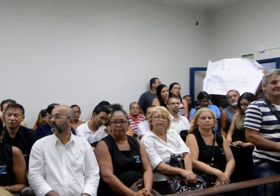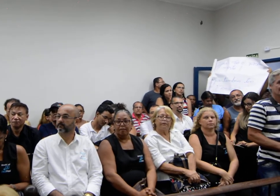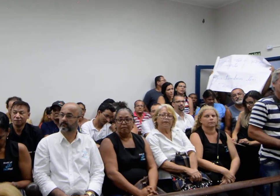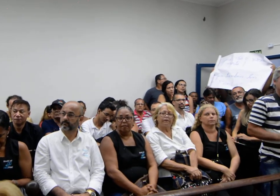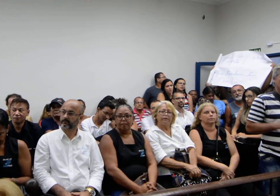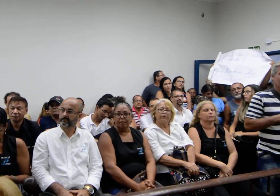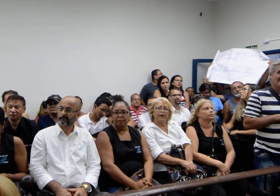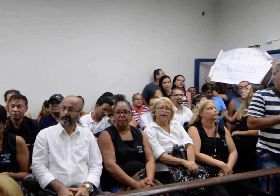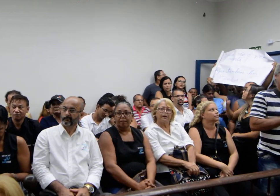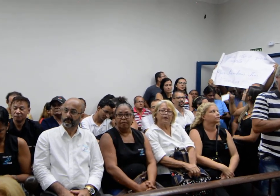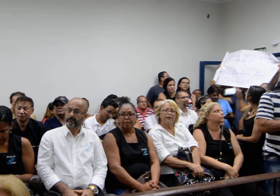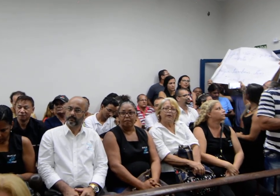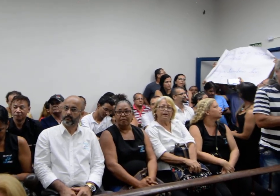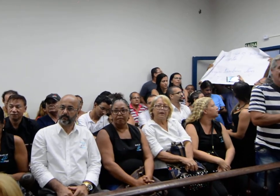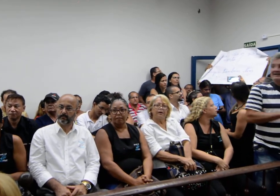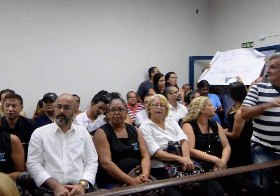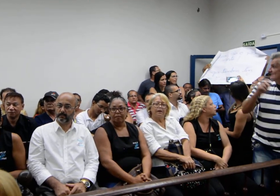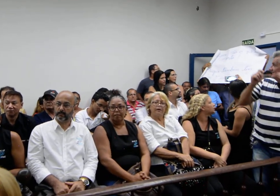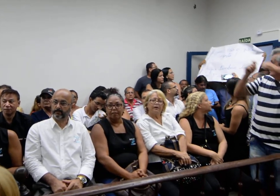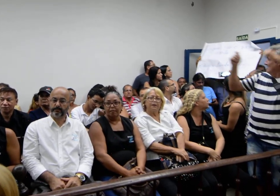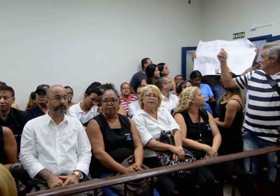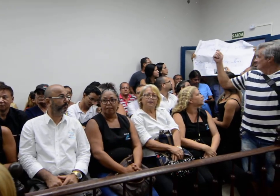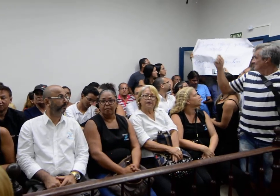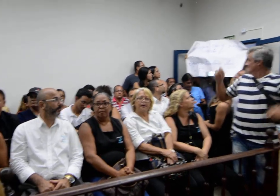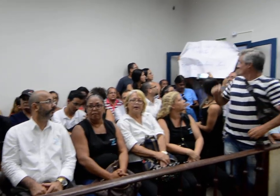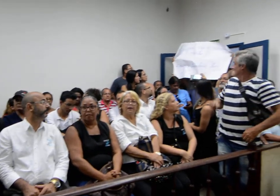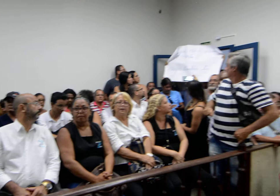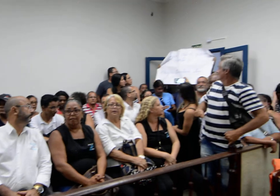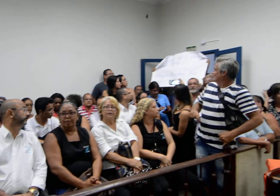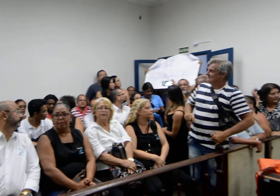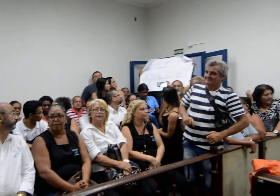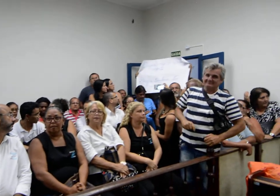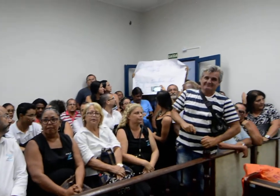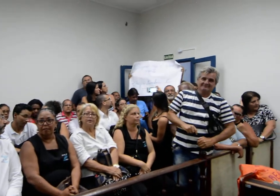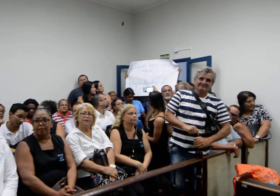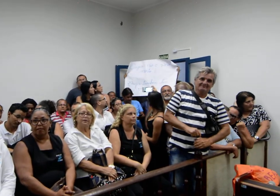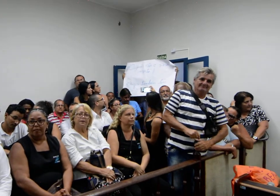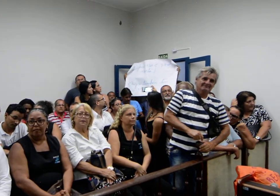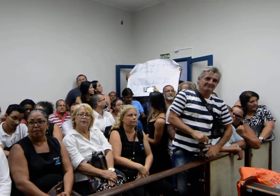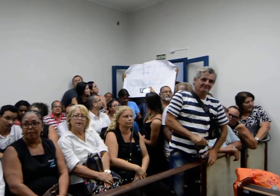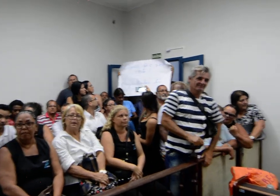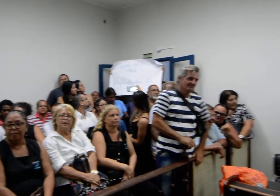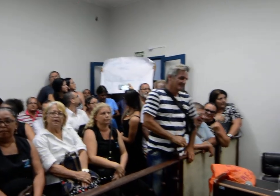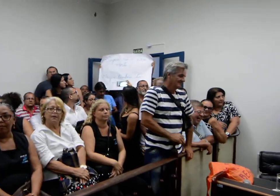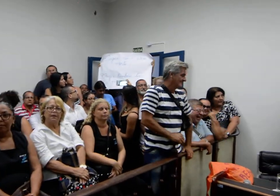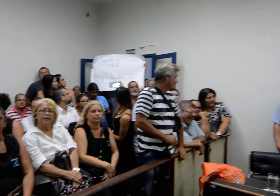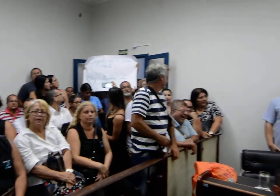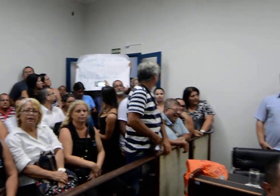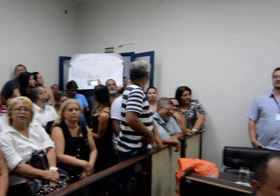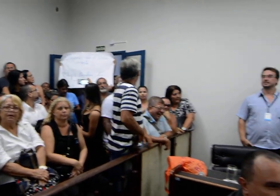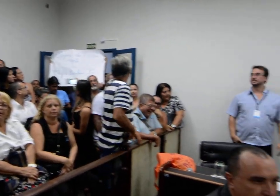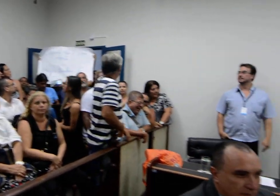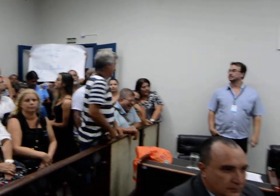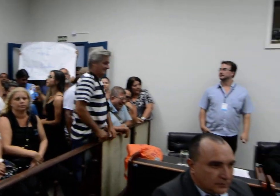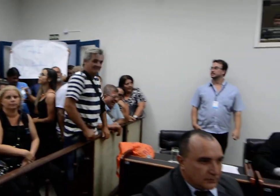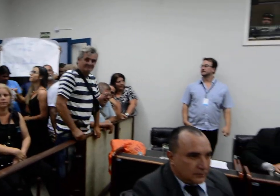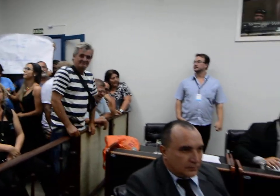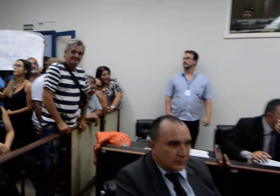Felipe, que ficou de nos falar alguma coisa numa sexta-feira, e o